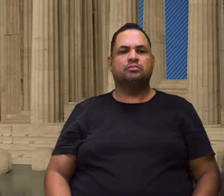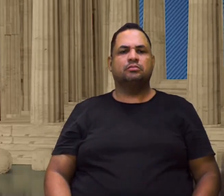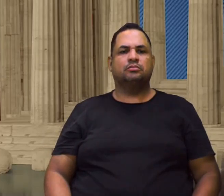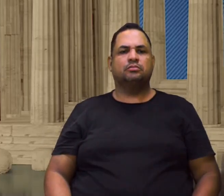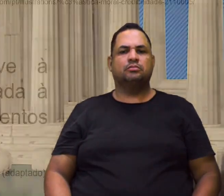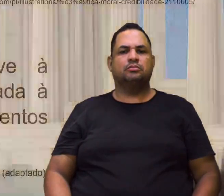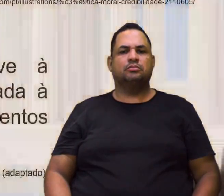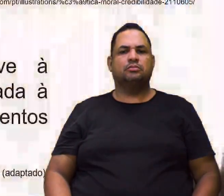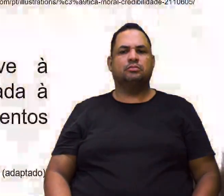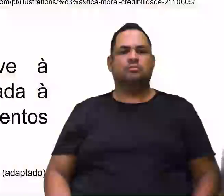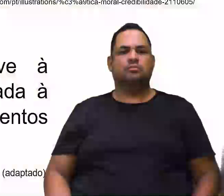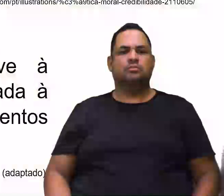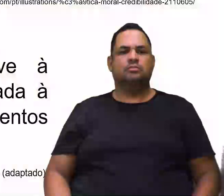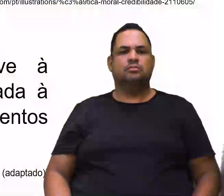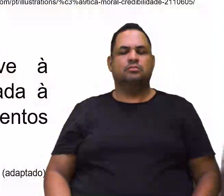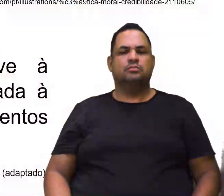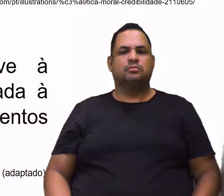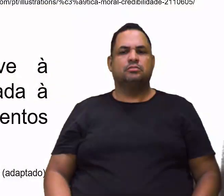olha aí.